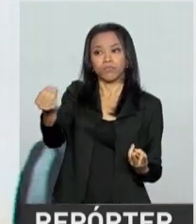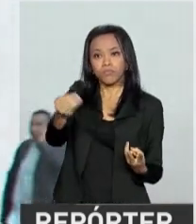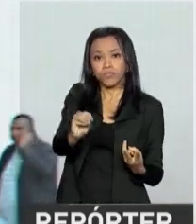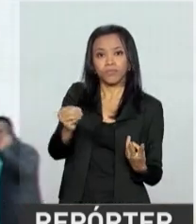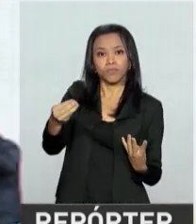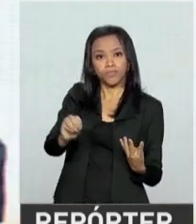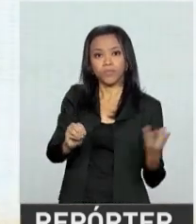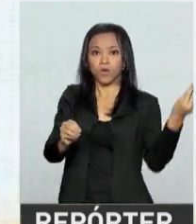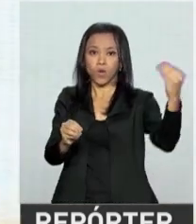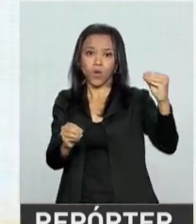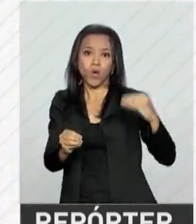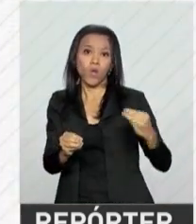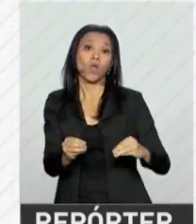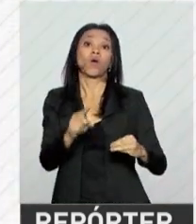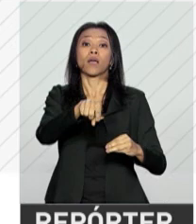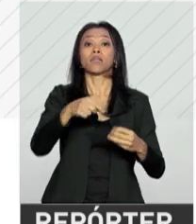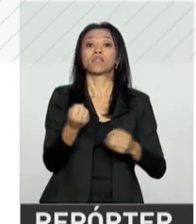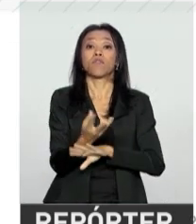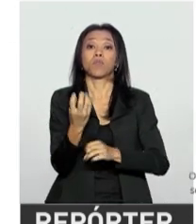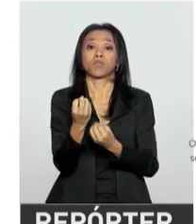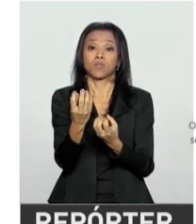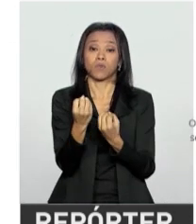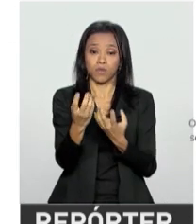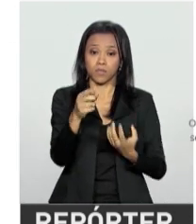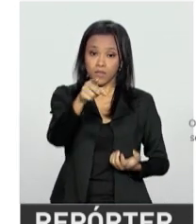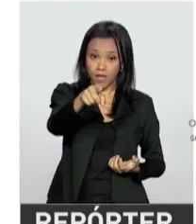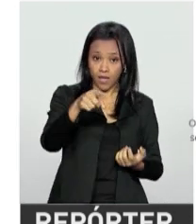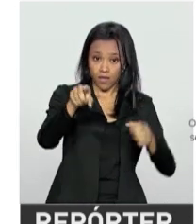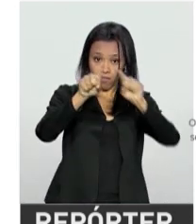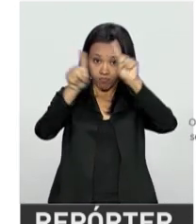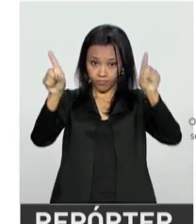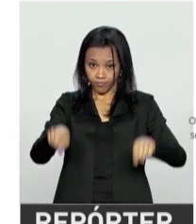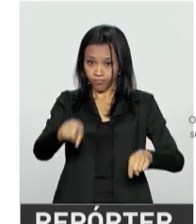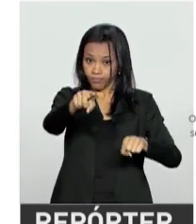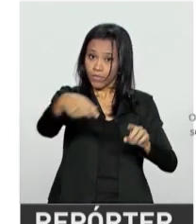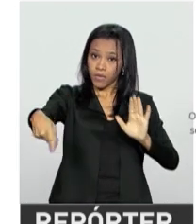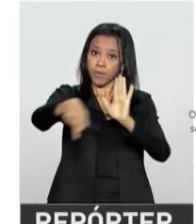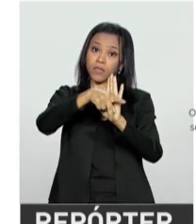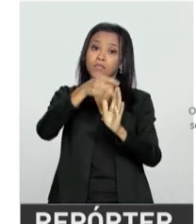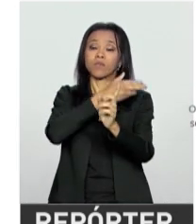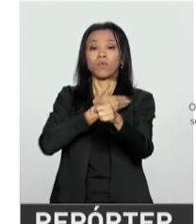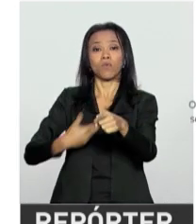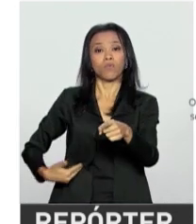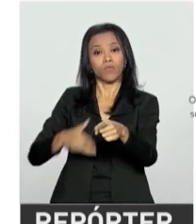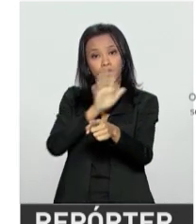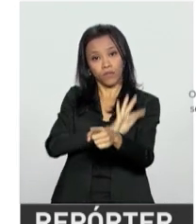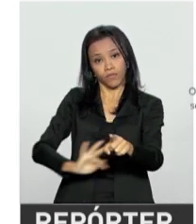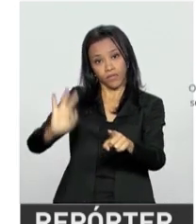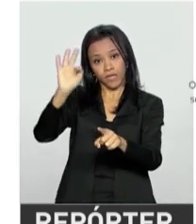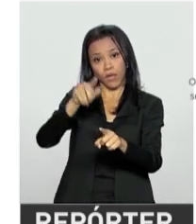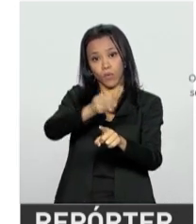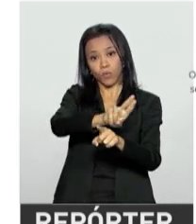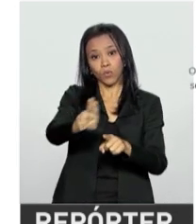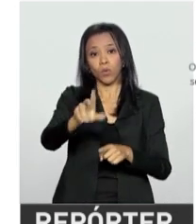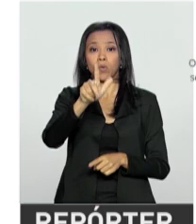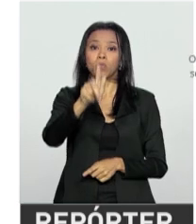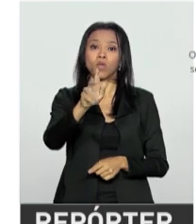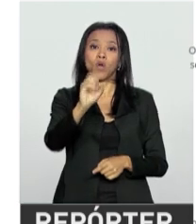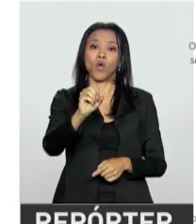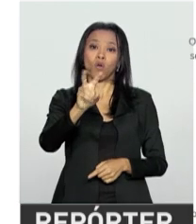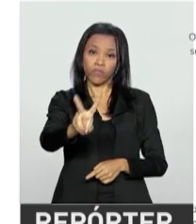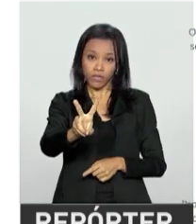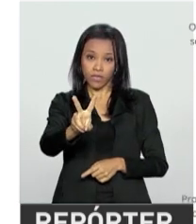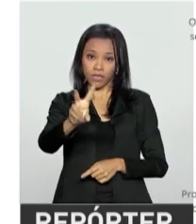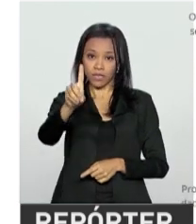eficiência dos serviços é a plataforma de análise de dados do governo federal chamada de gove data para o